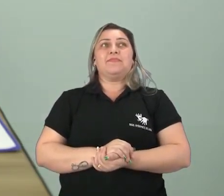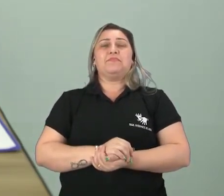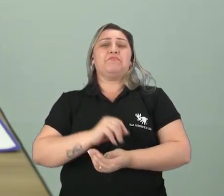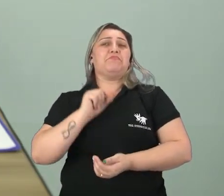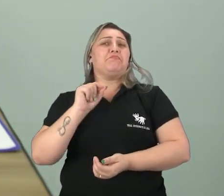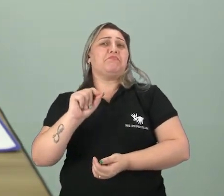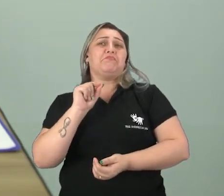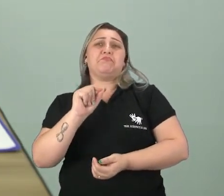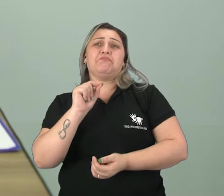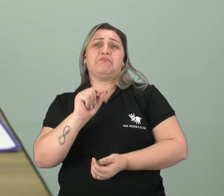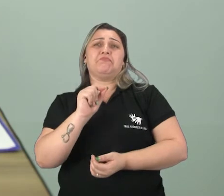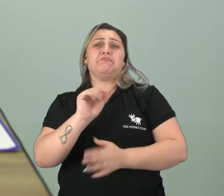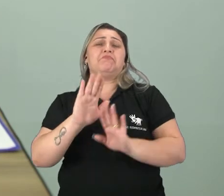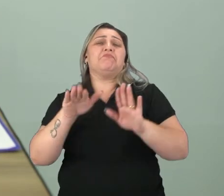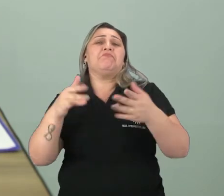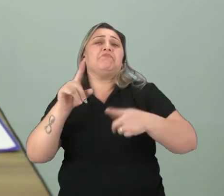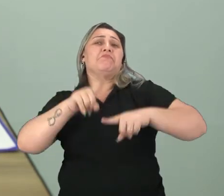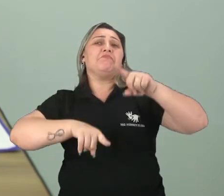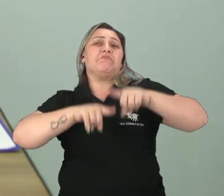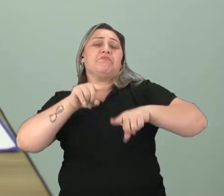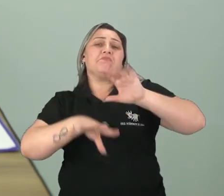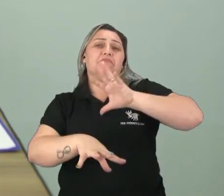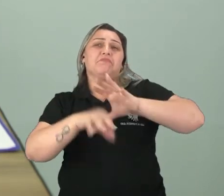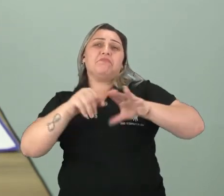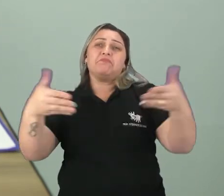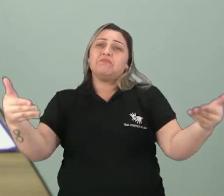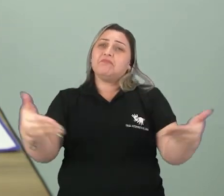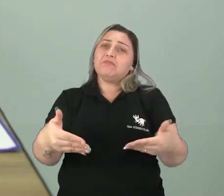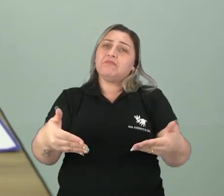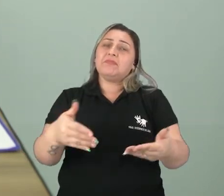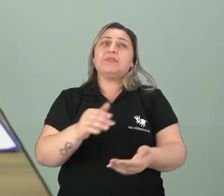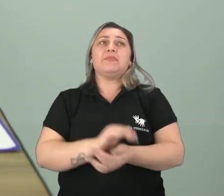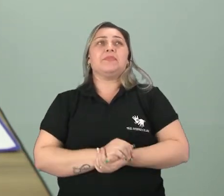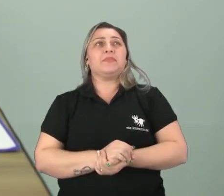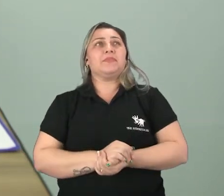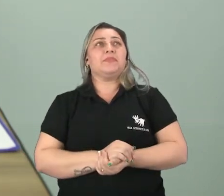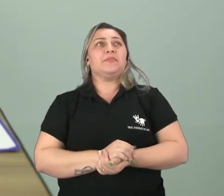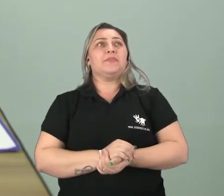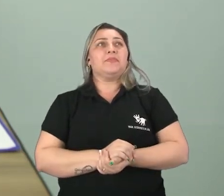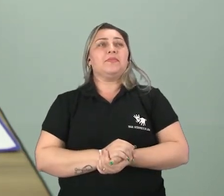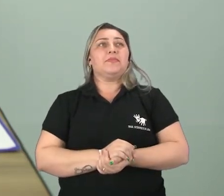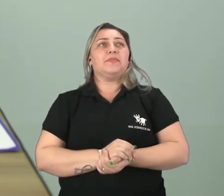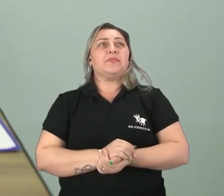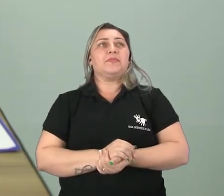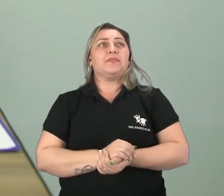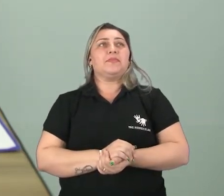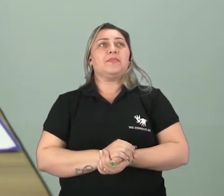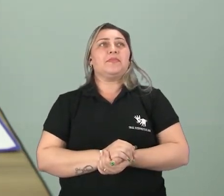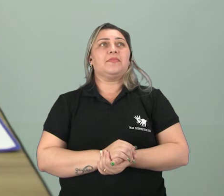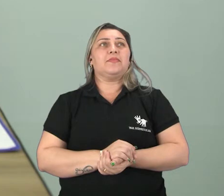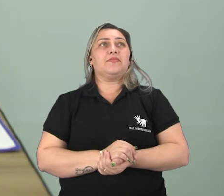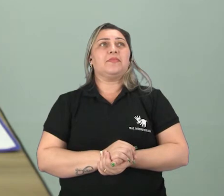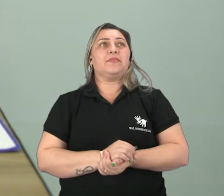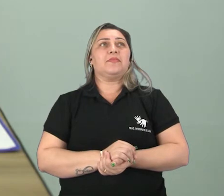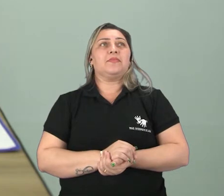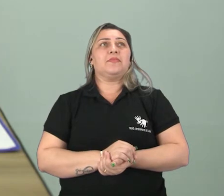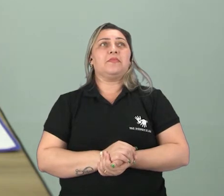que será que o objeto eu vou pegar agora em um